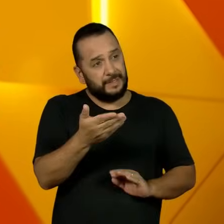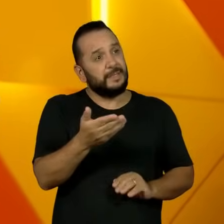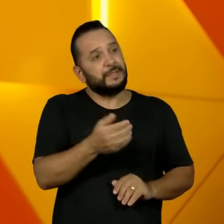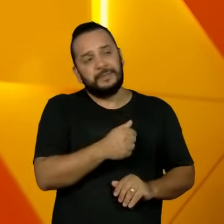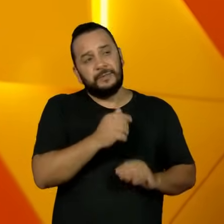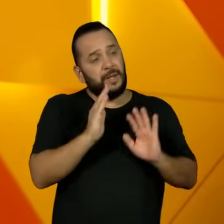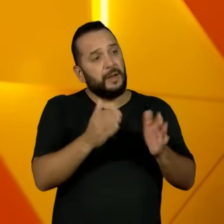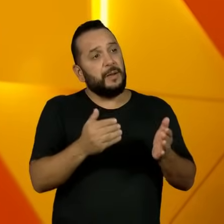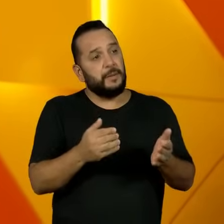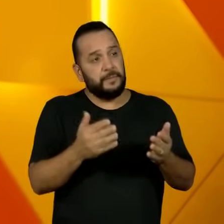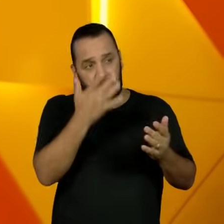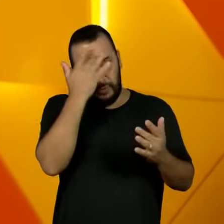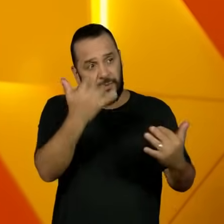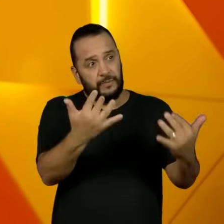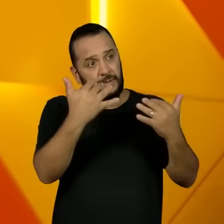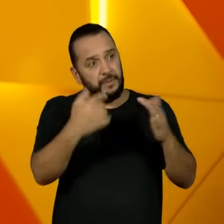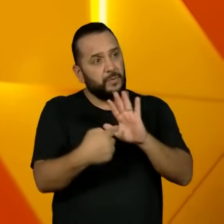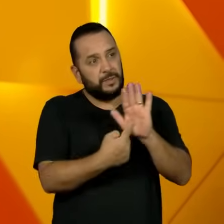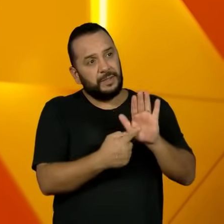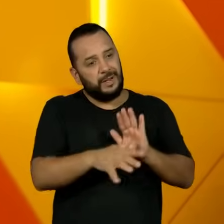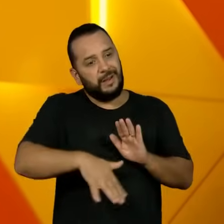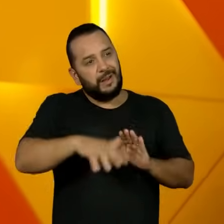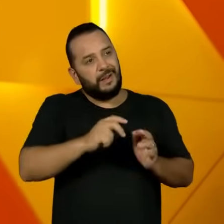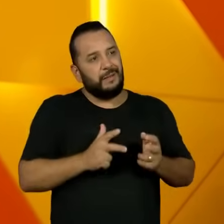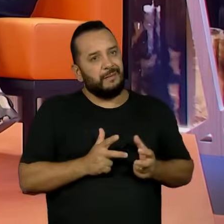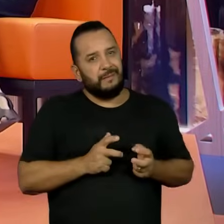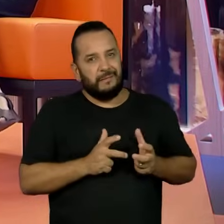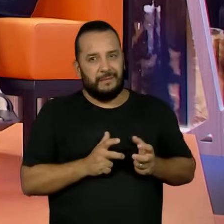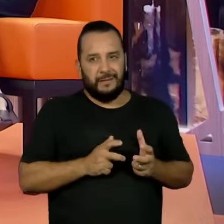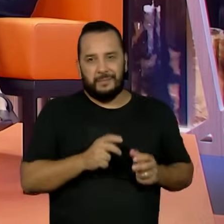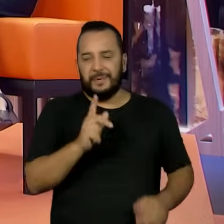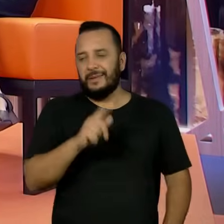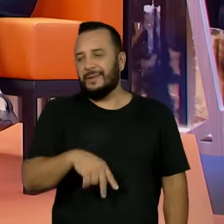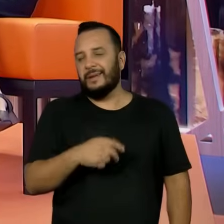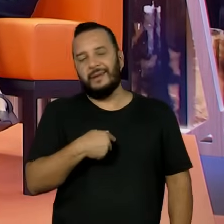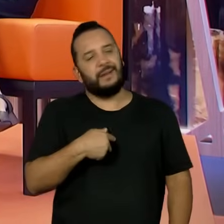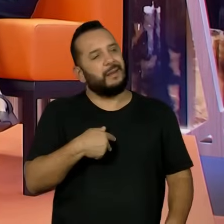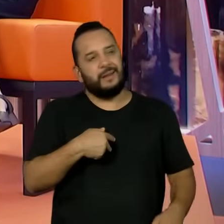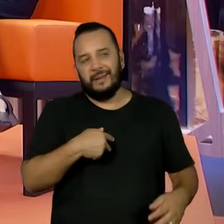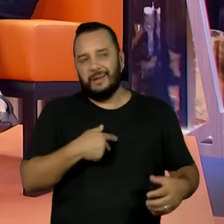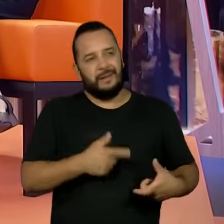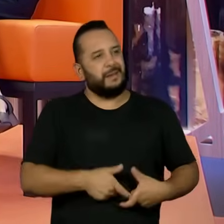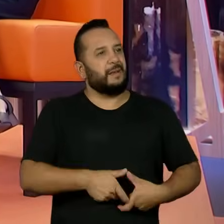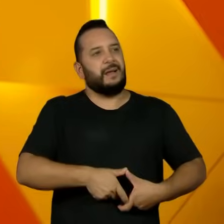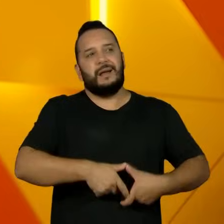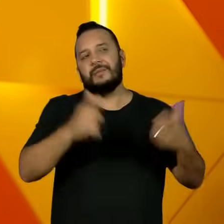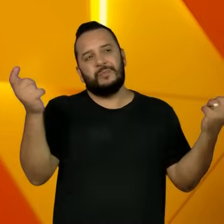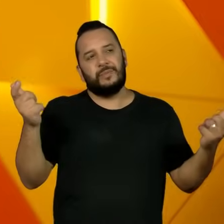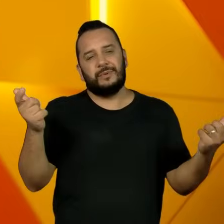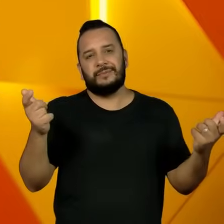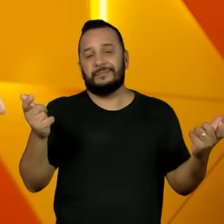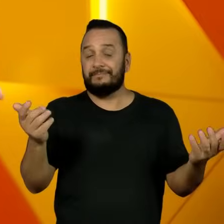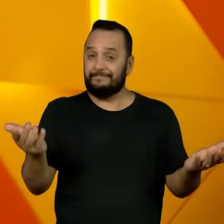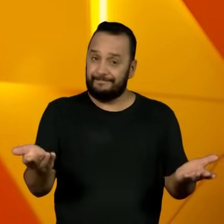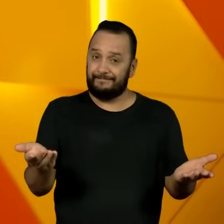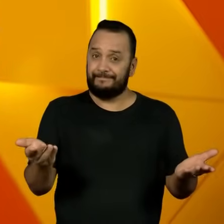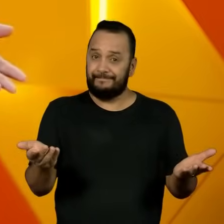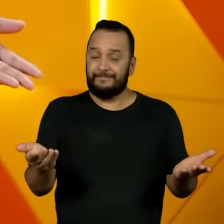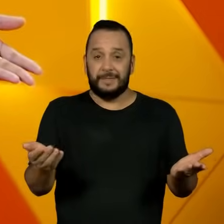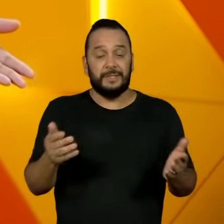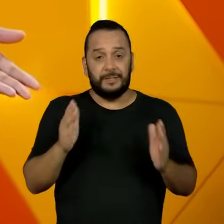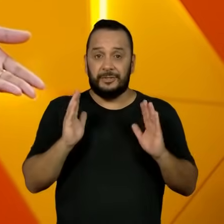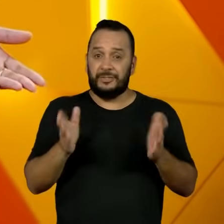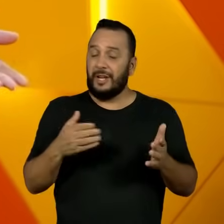desse universo que nem todo mundo conhece, mas que ao mesmo tempo é gigante. Sim. Bom, gente, e aqui pra nós,